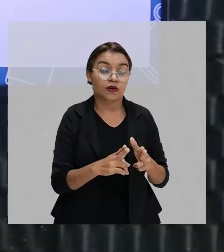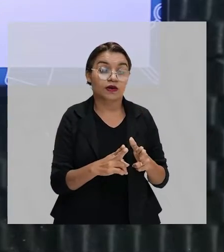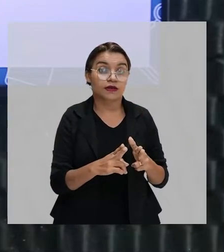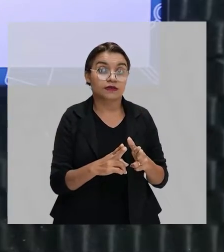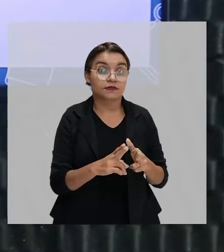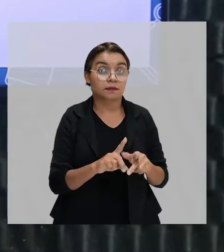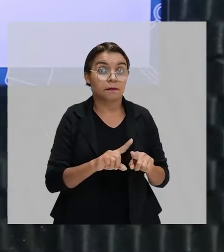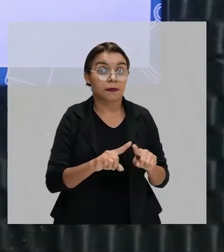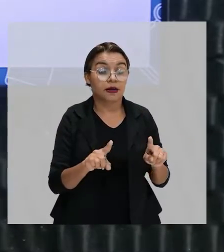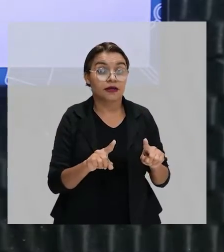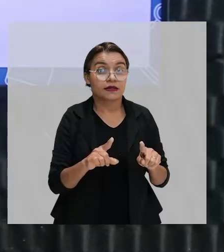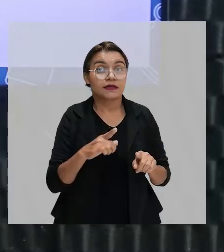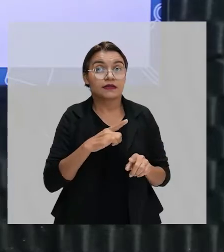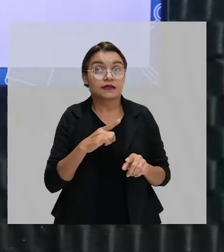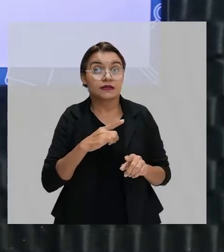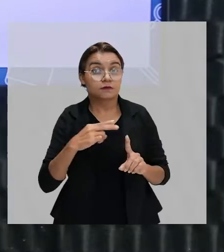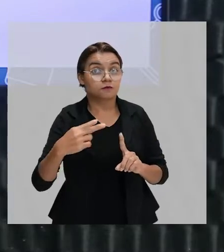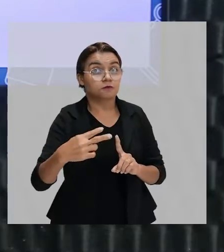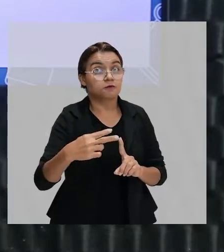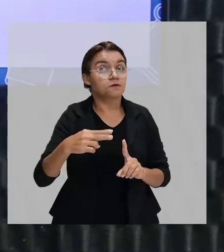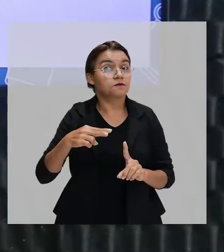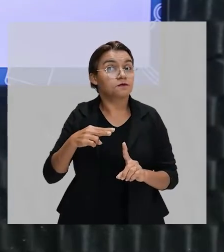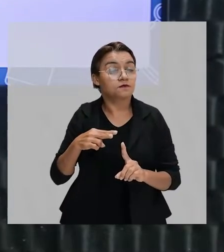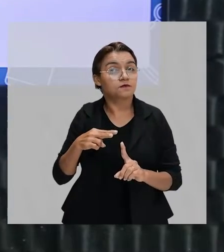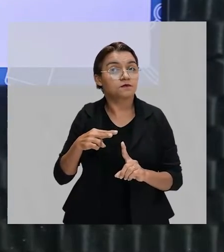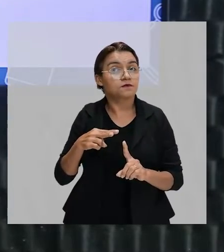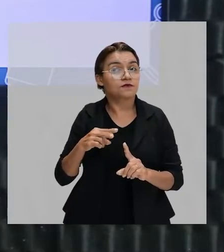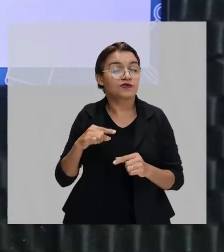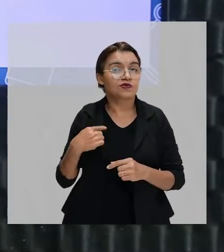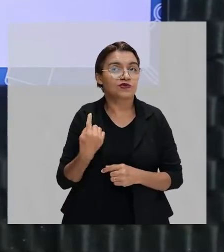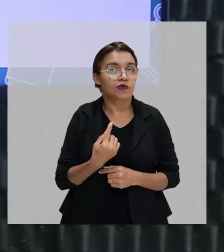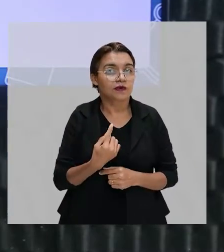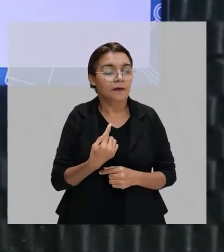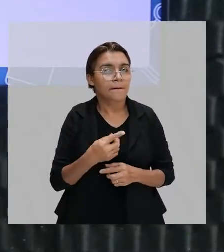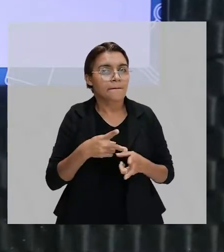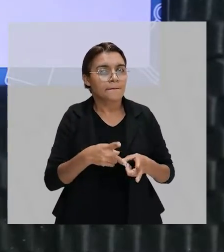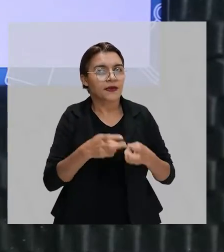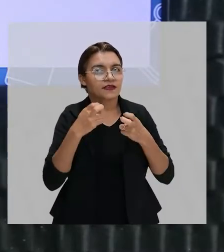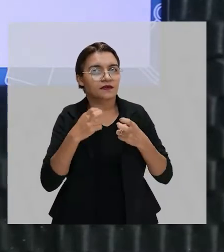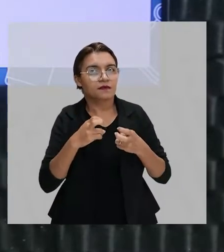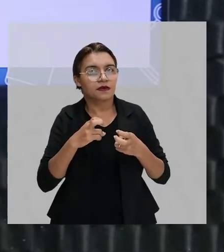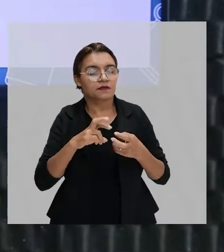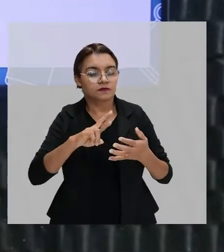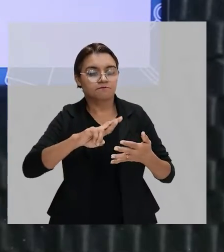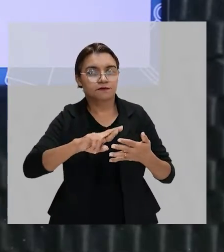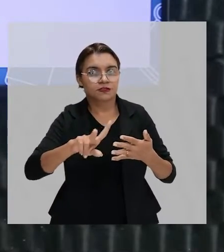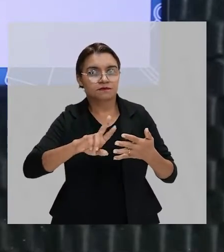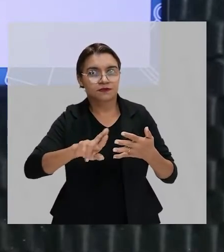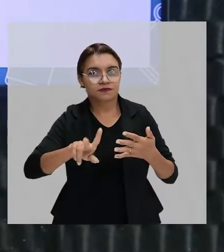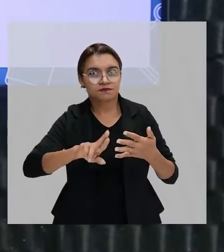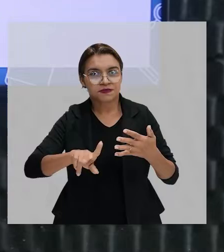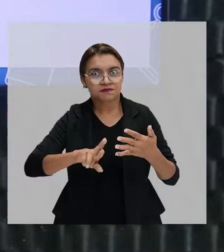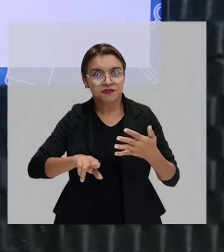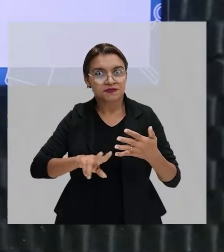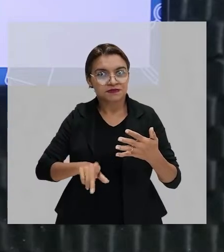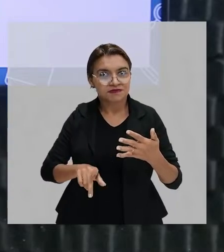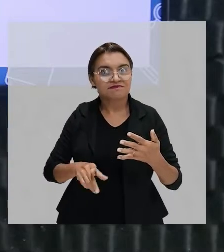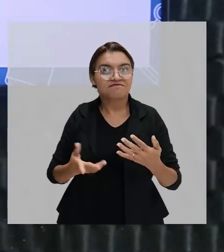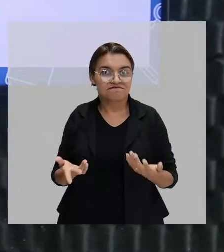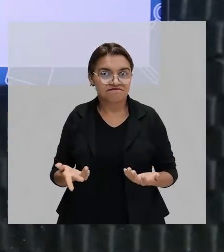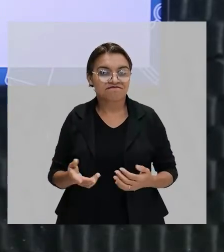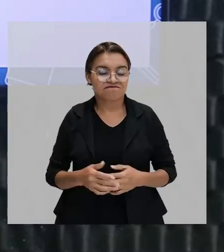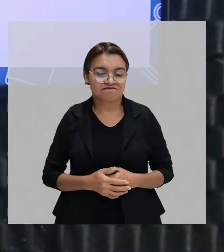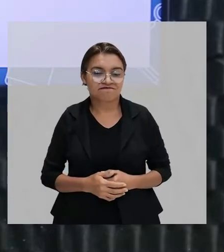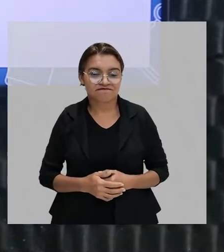e se nós estivermos determinados a perspectiva determinado olhar e elas são diferentes nós procurarmos tem um outro olhar em outra